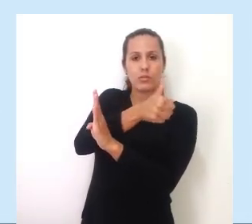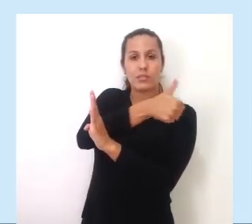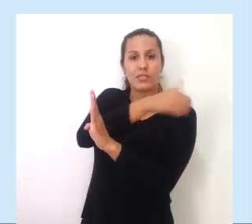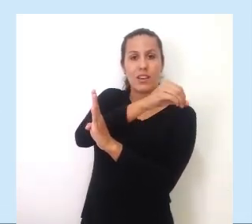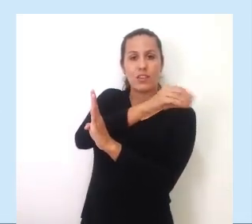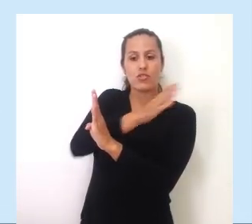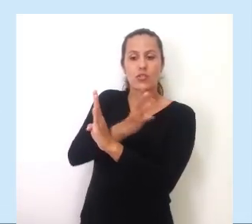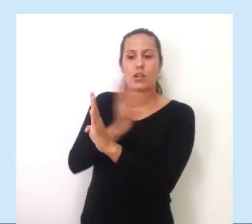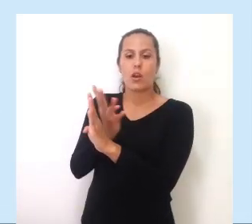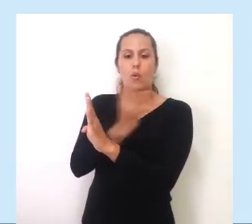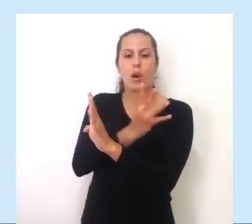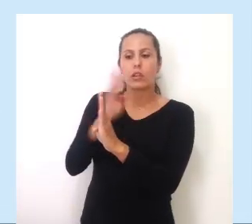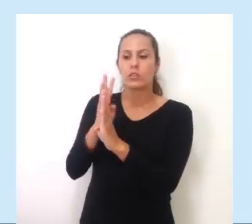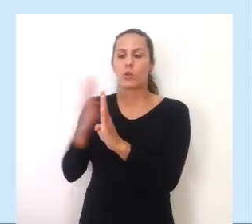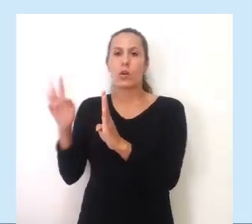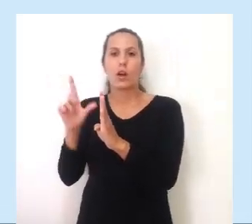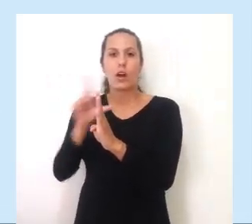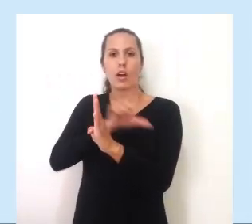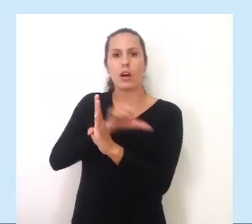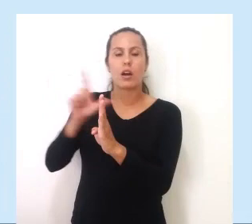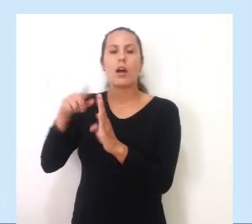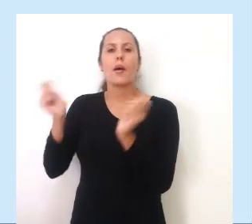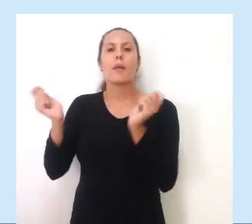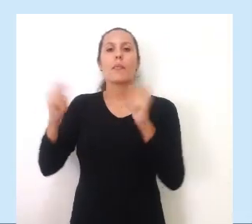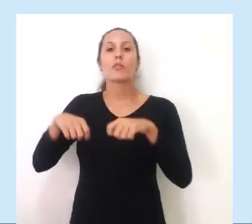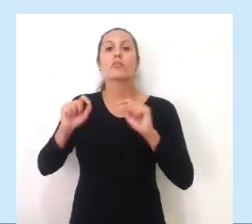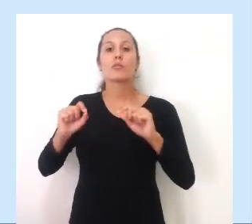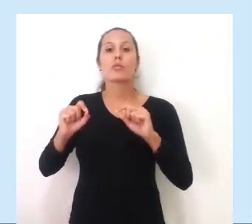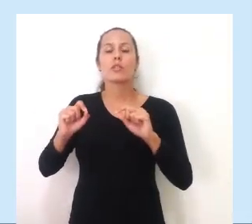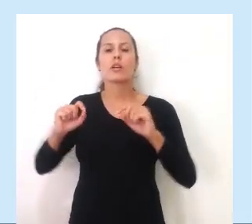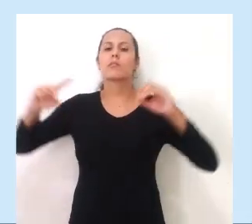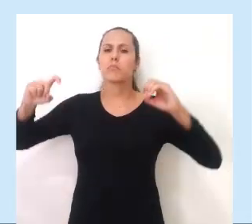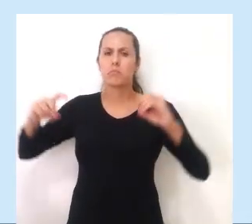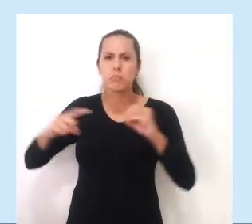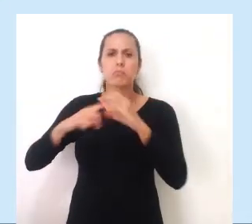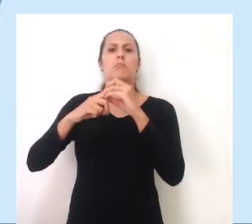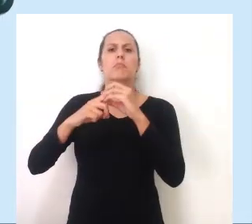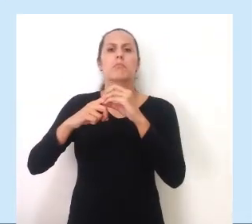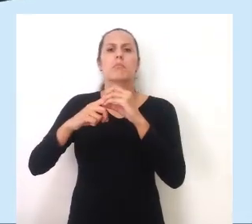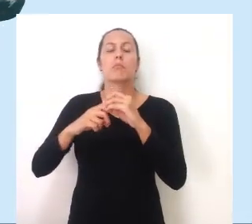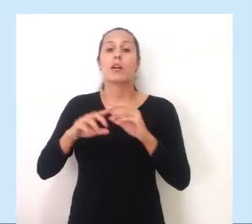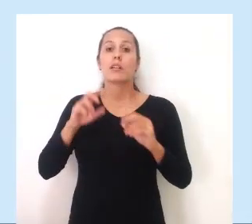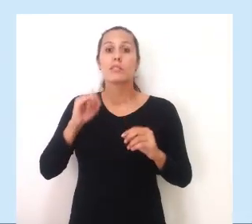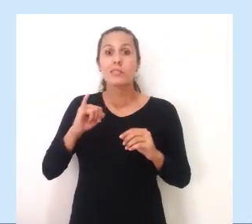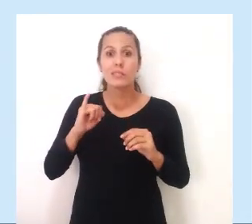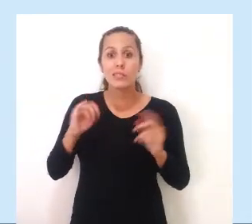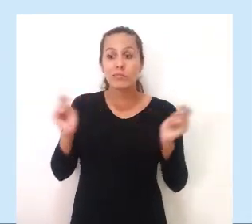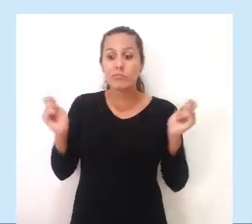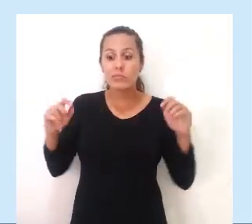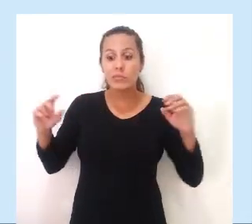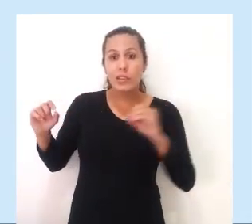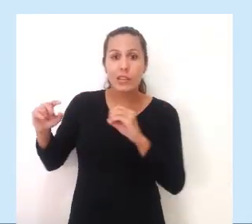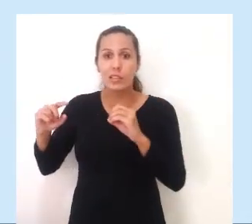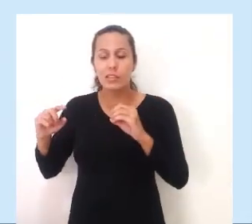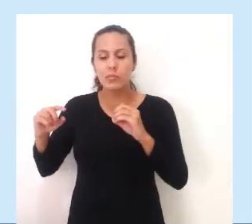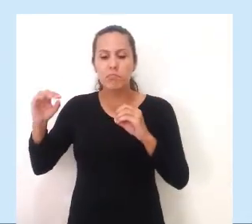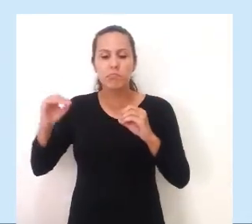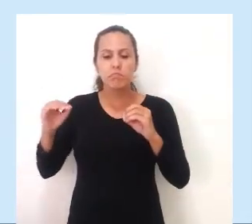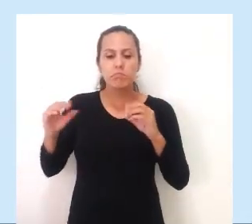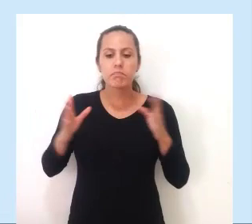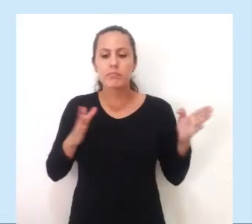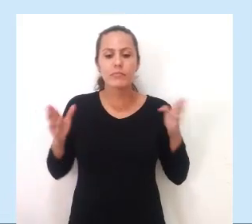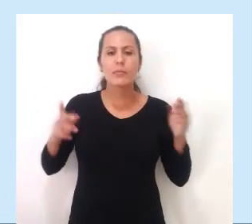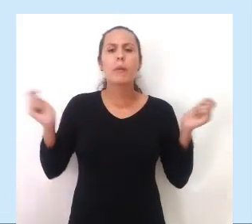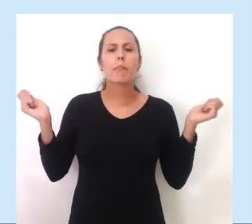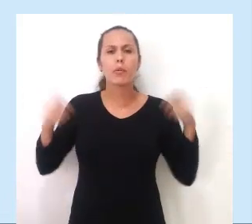deslocamento do óvulo. Ele não sai do ovário? Se ele sai do ovário, ele vai para a tuba. Mas ele não tem pé